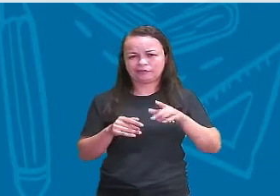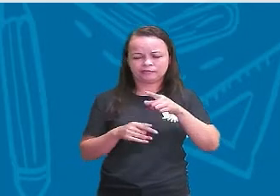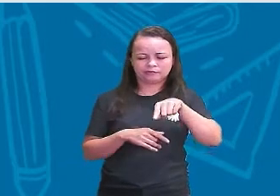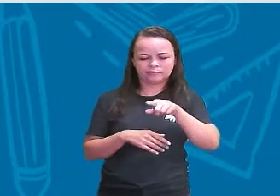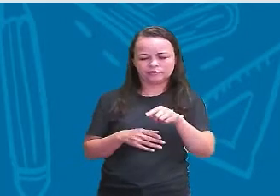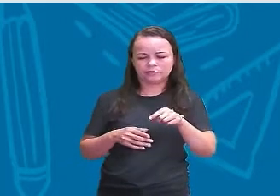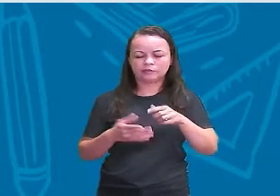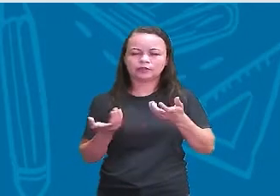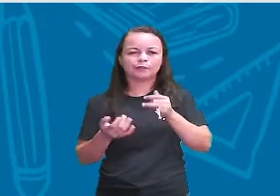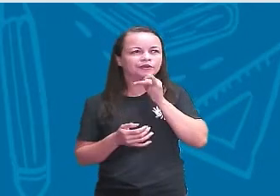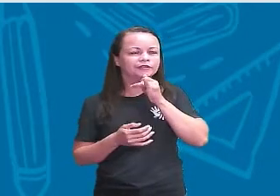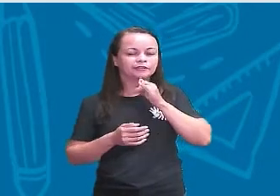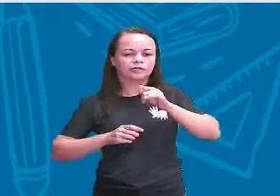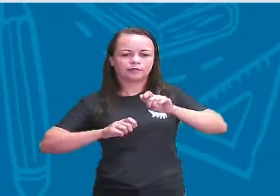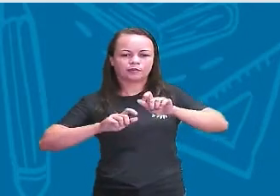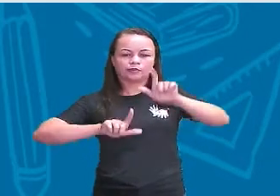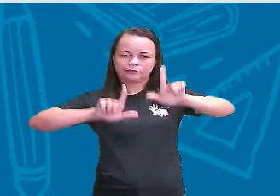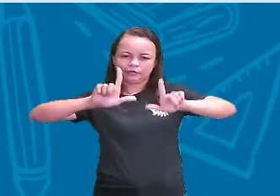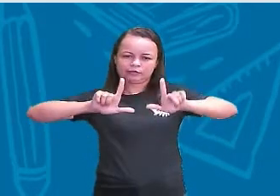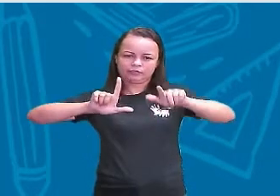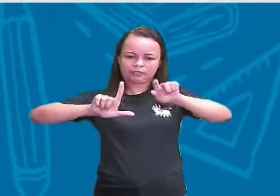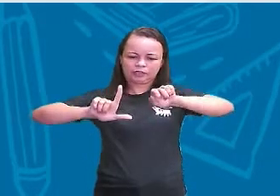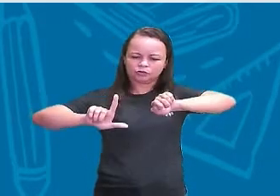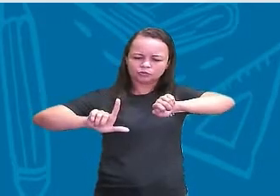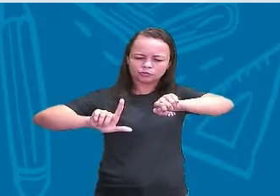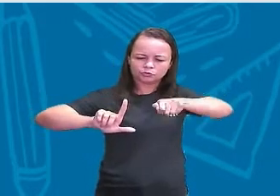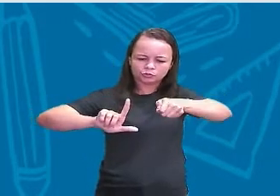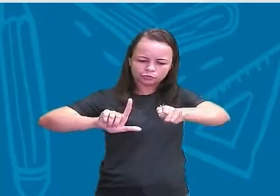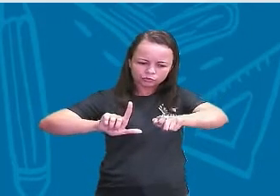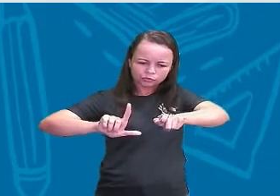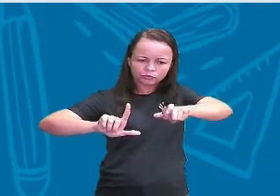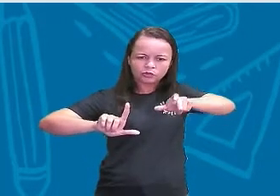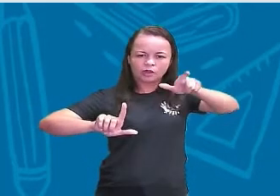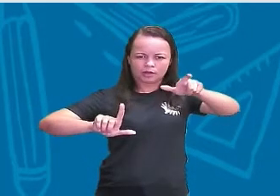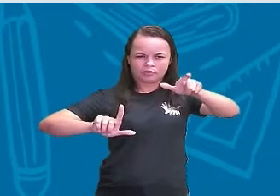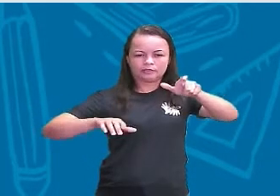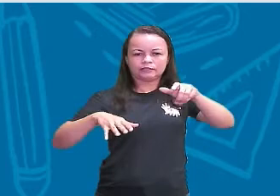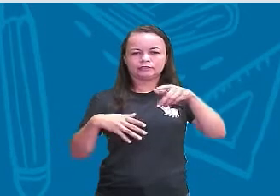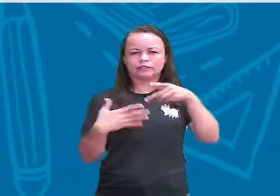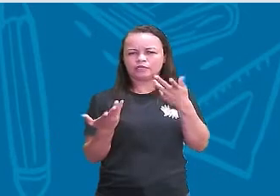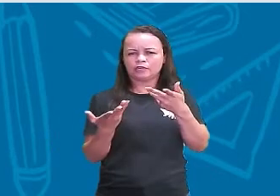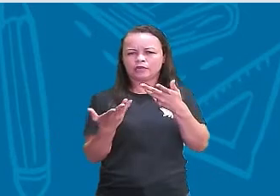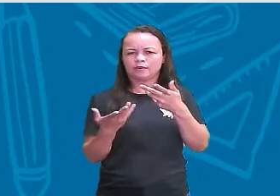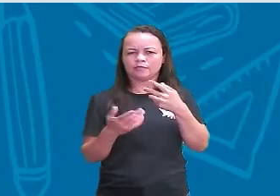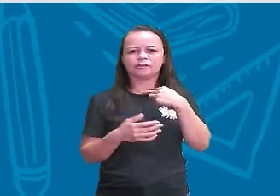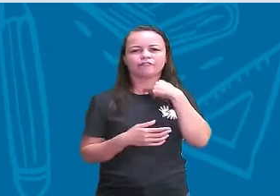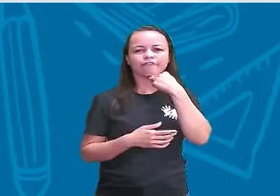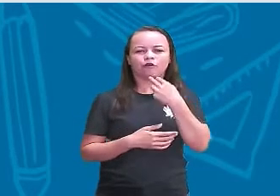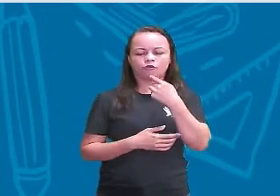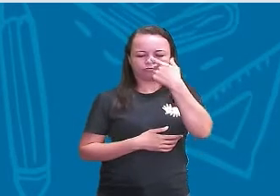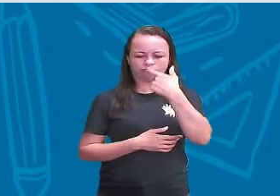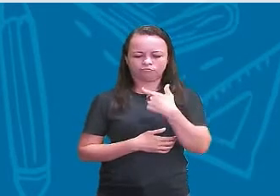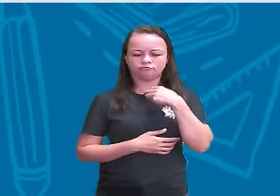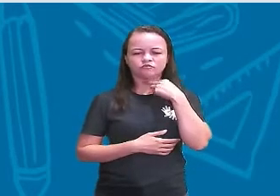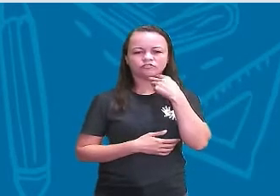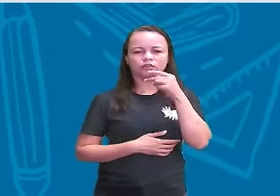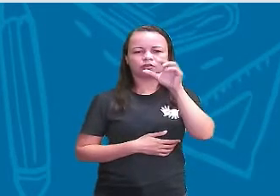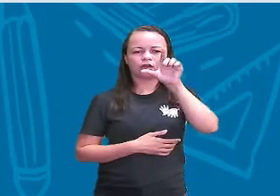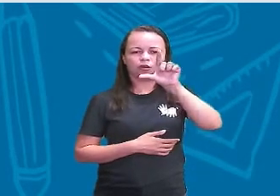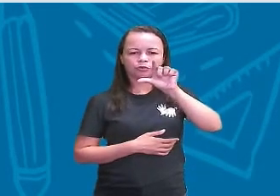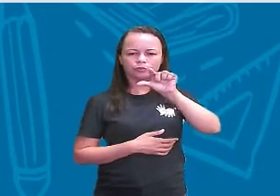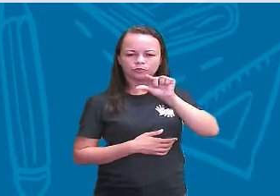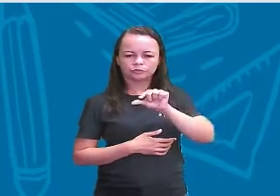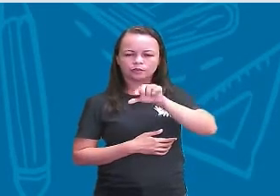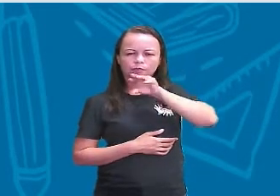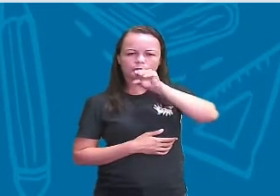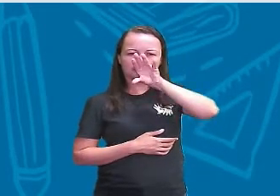volume aí da sua TV, se eu reduzir a intensidade da minha voz, vocês vão observar que o